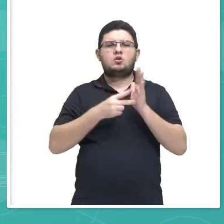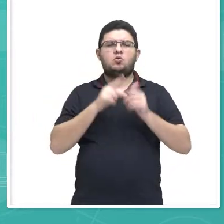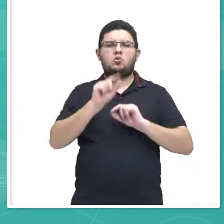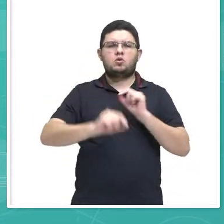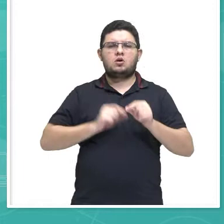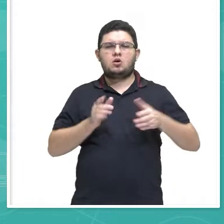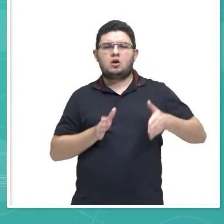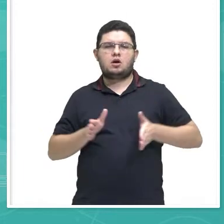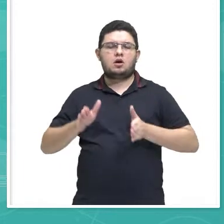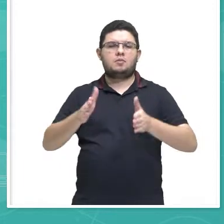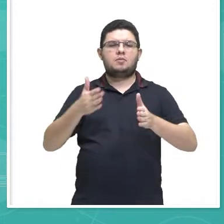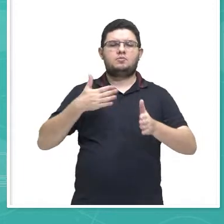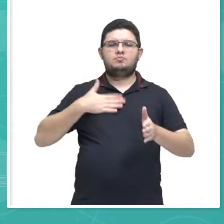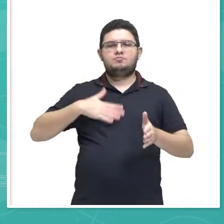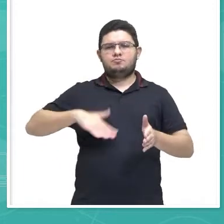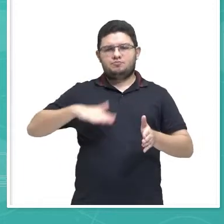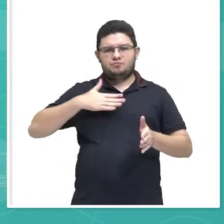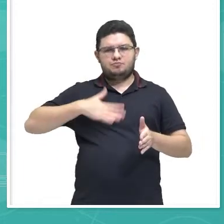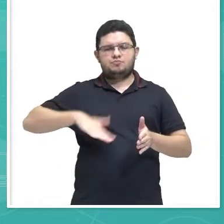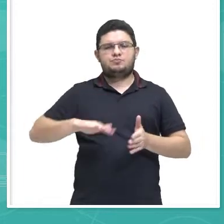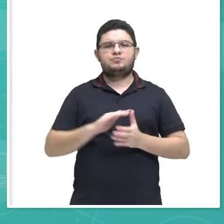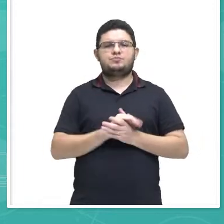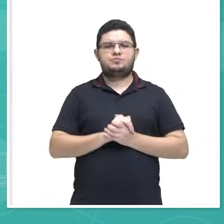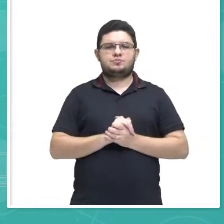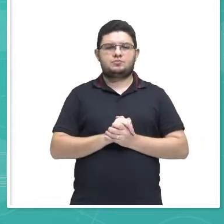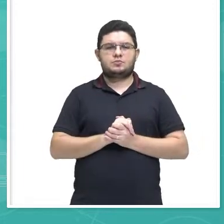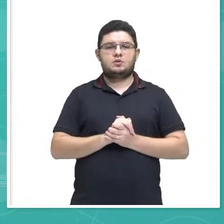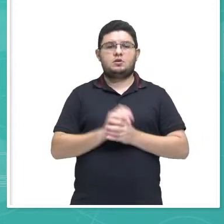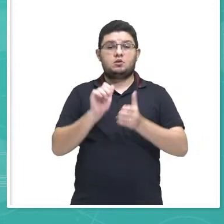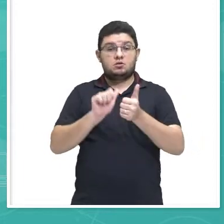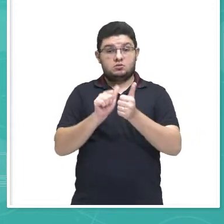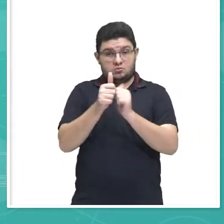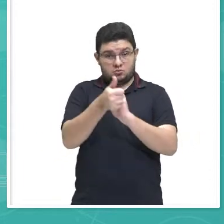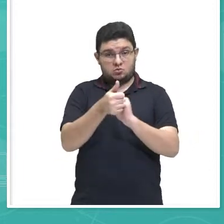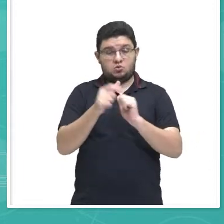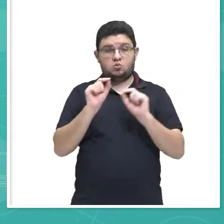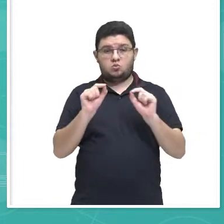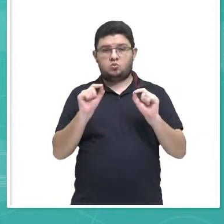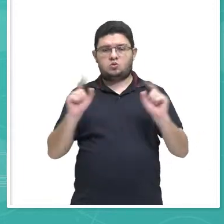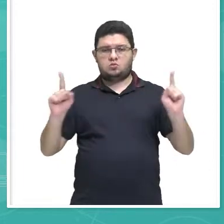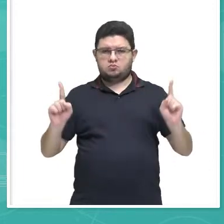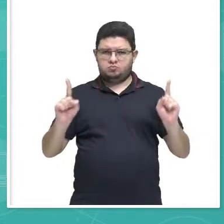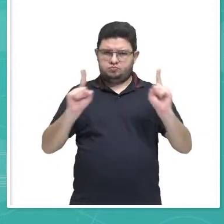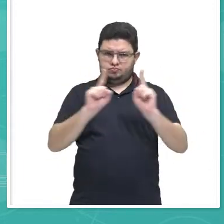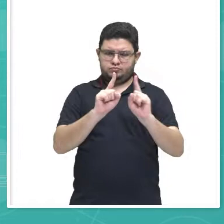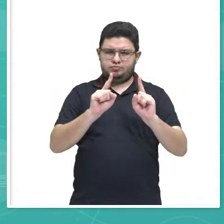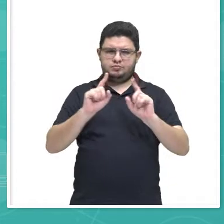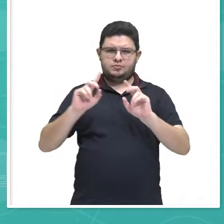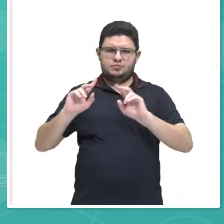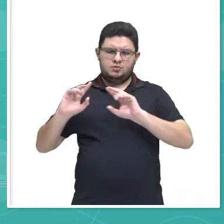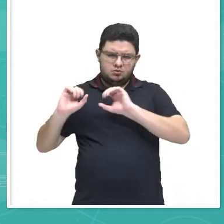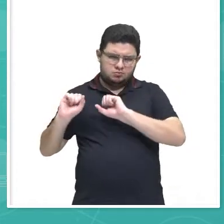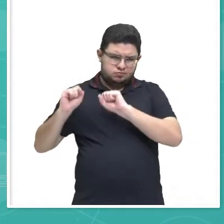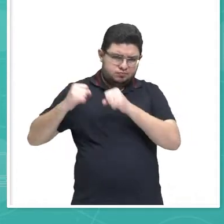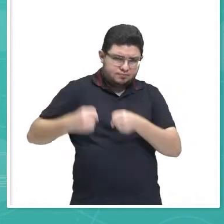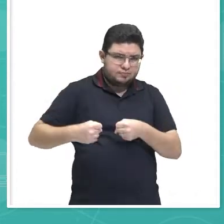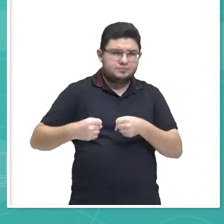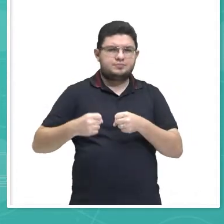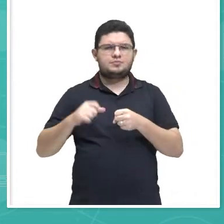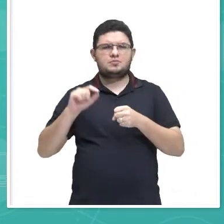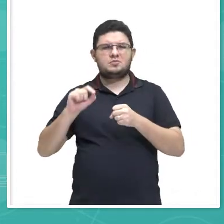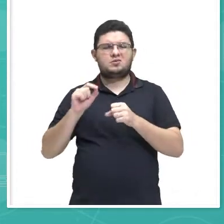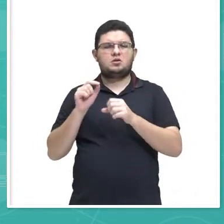da suavidade. Então é um esporte de combate praticado como arte marcial desde